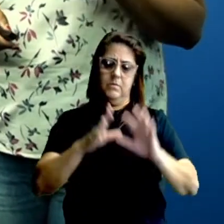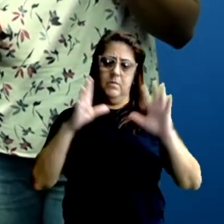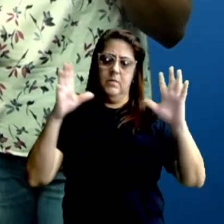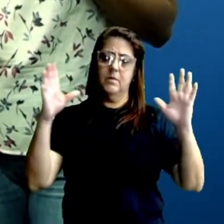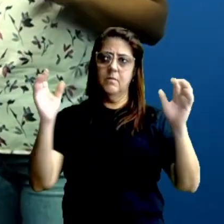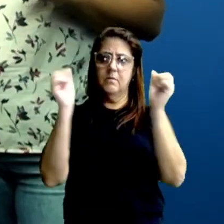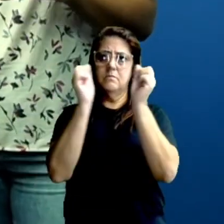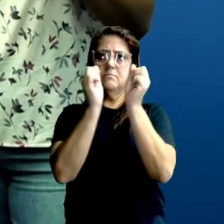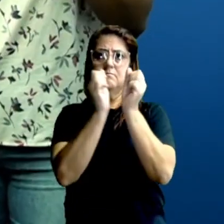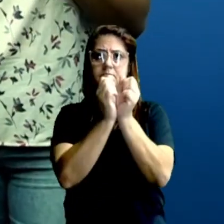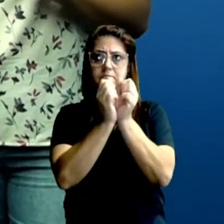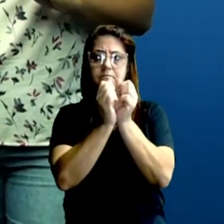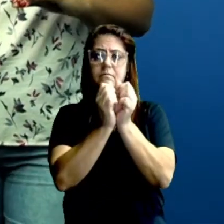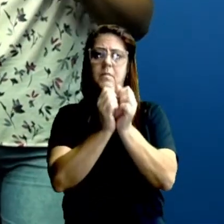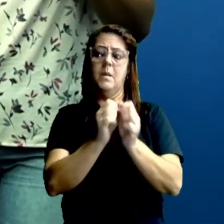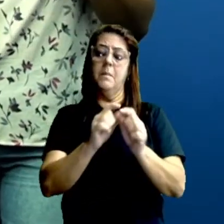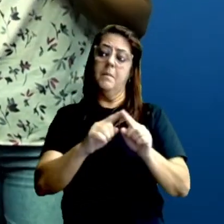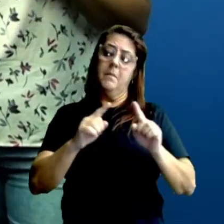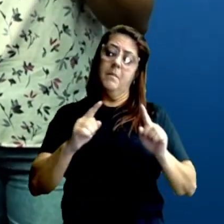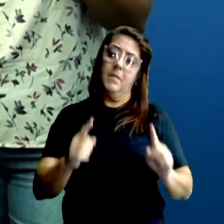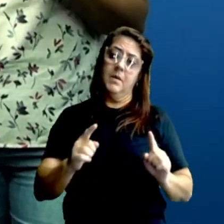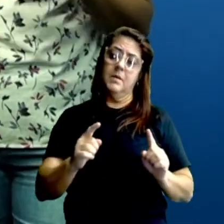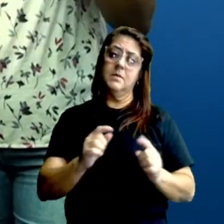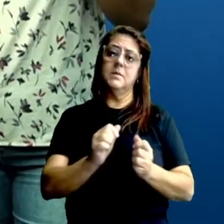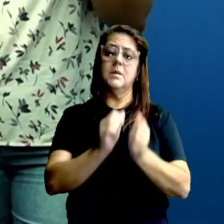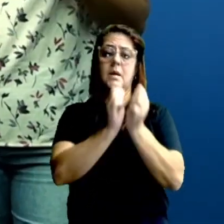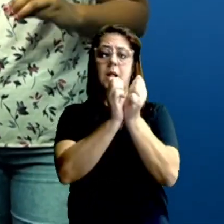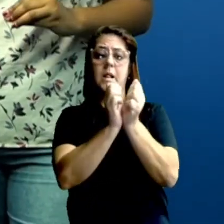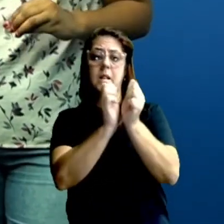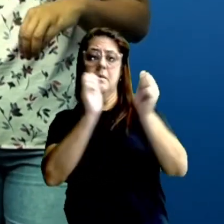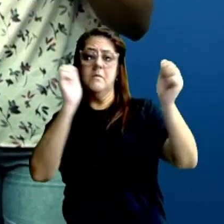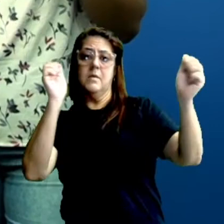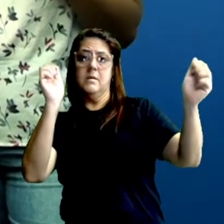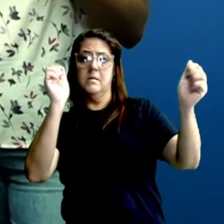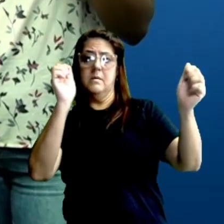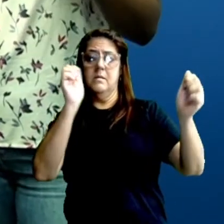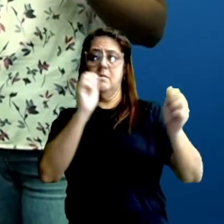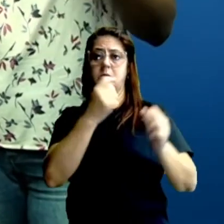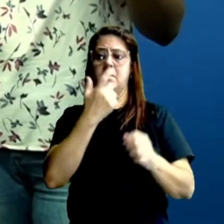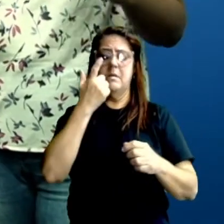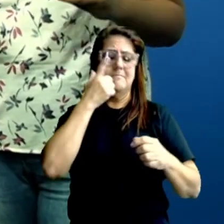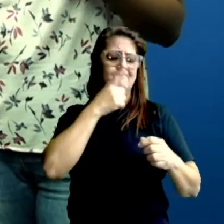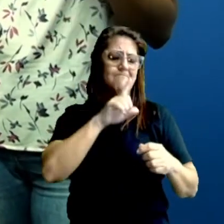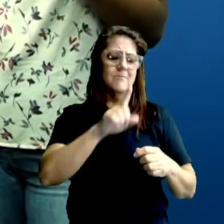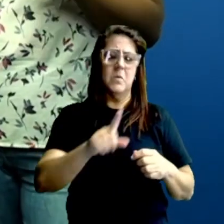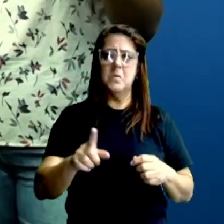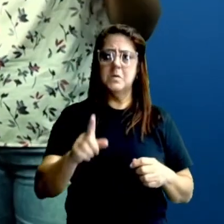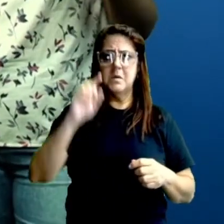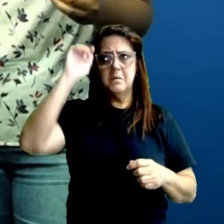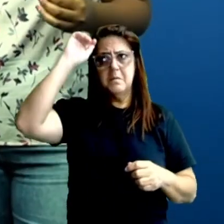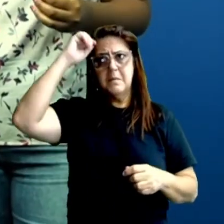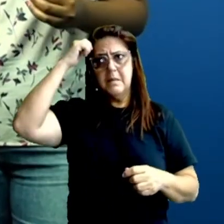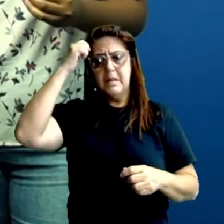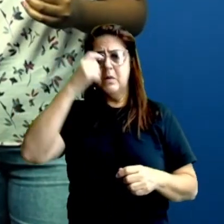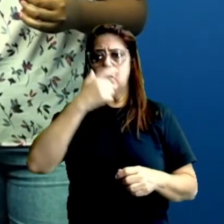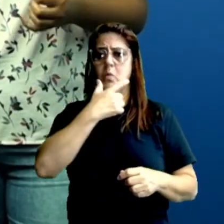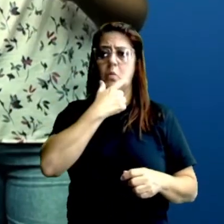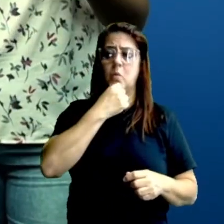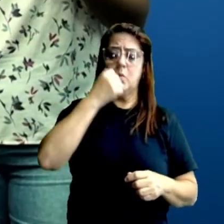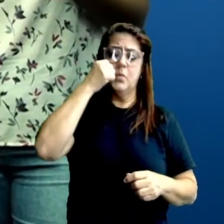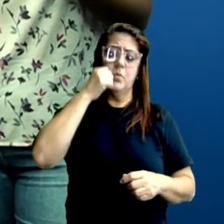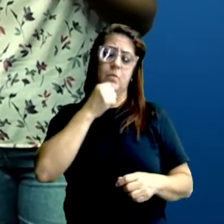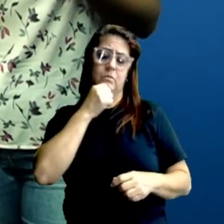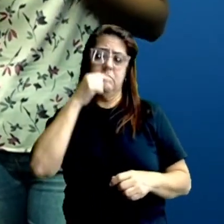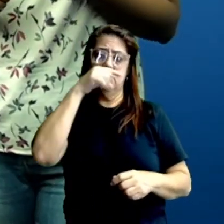e mesmo assim essa Abolição não significou uma conquista Para os Povos negros e negras aqui no